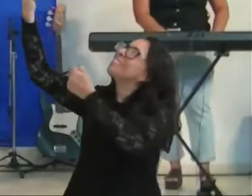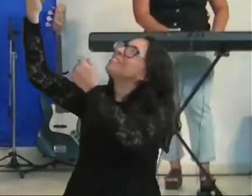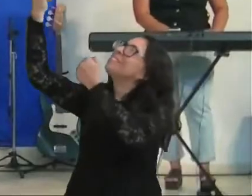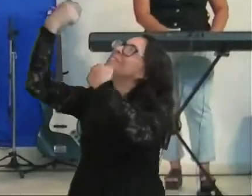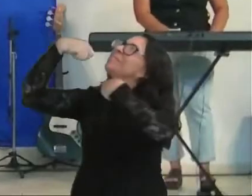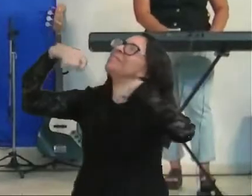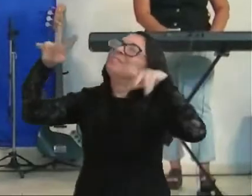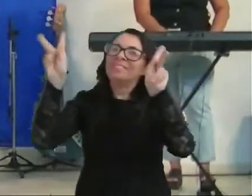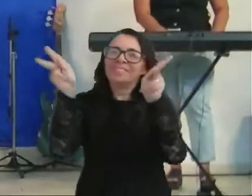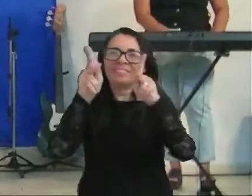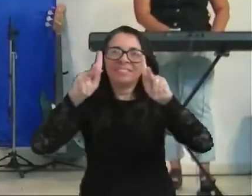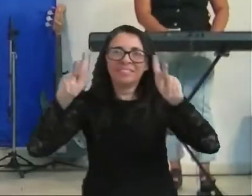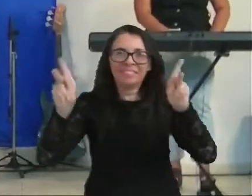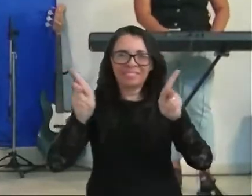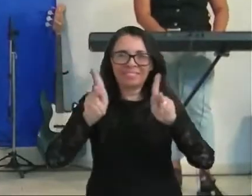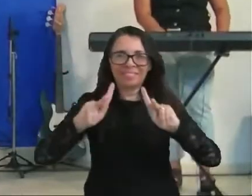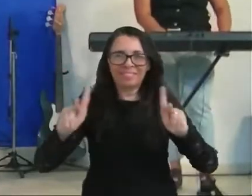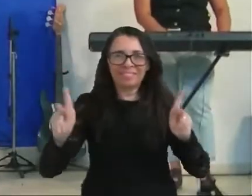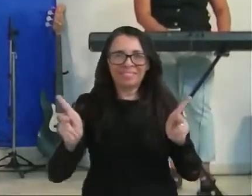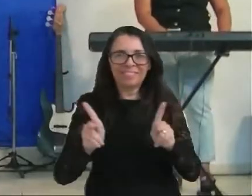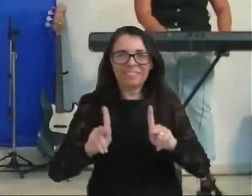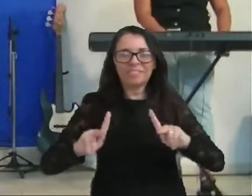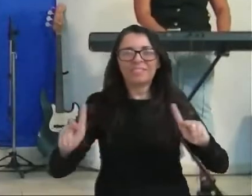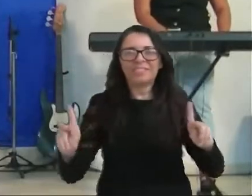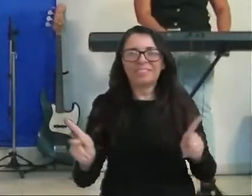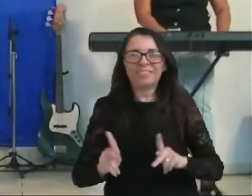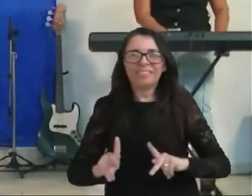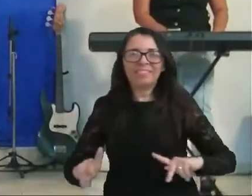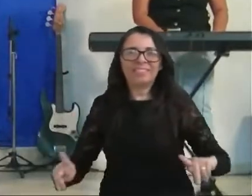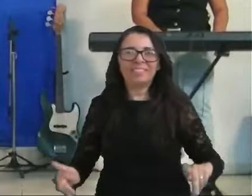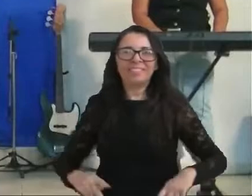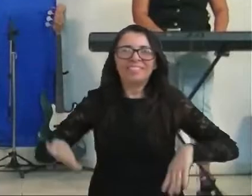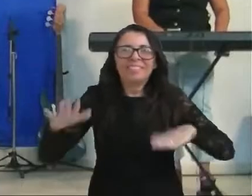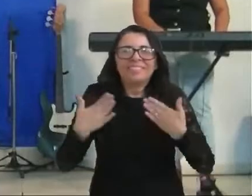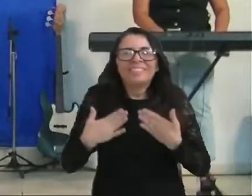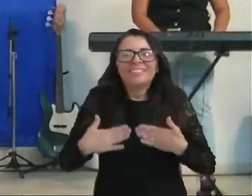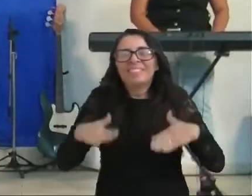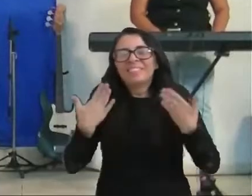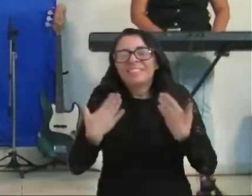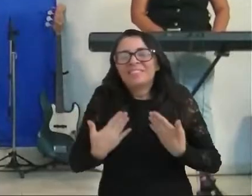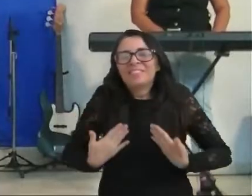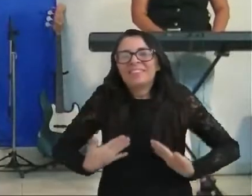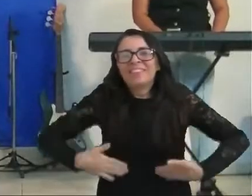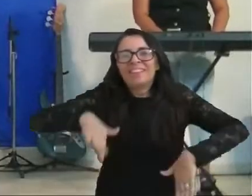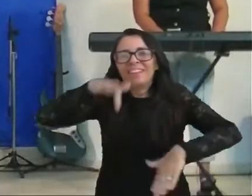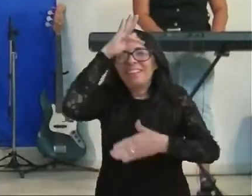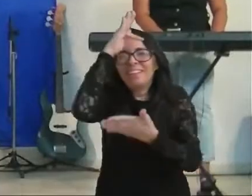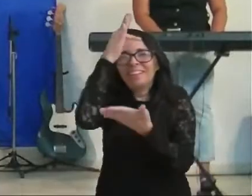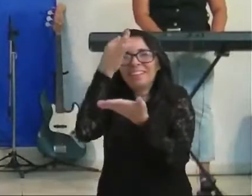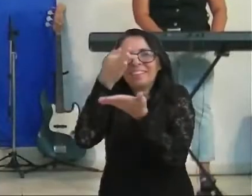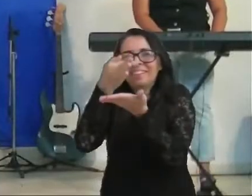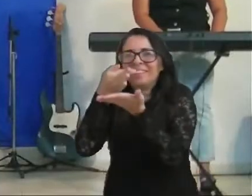A cada dia vou viver, rompendo em fé.